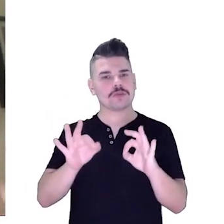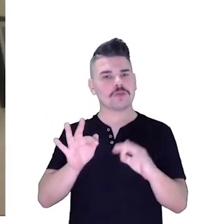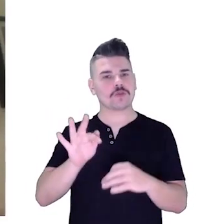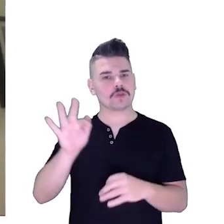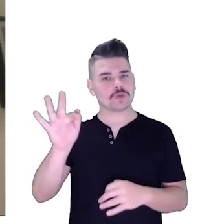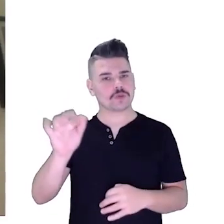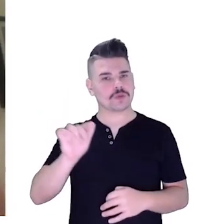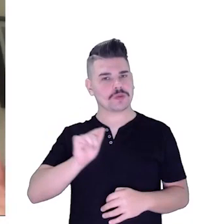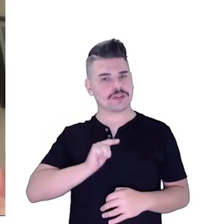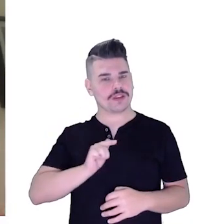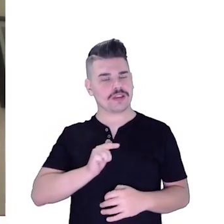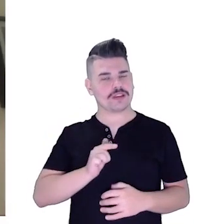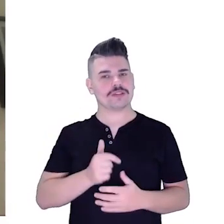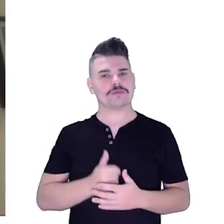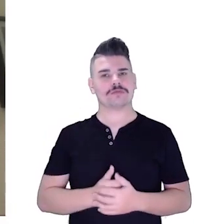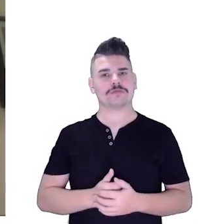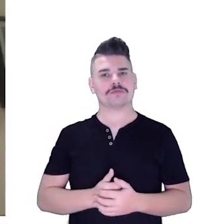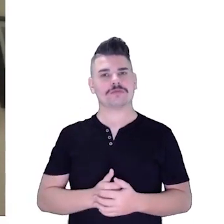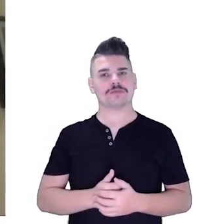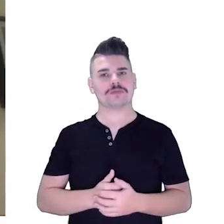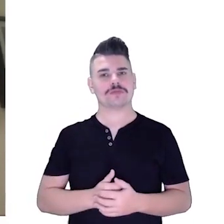vigor e energia e planos,